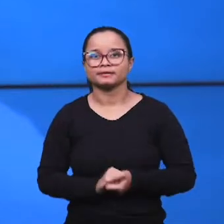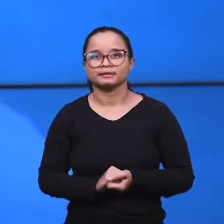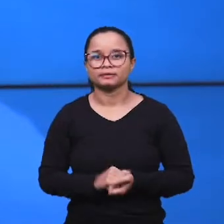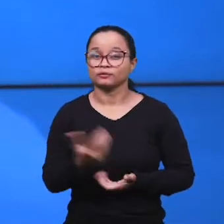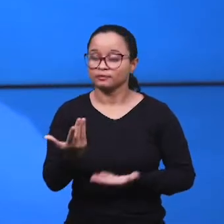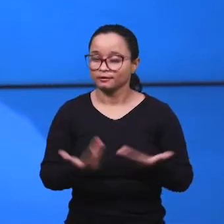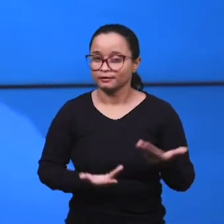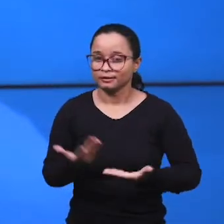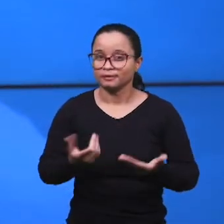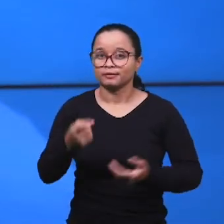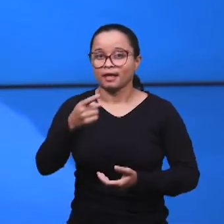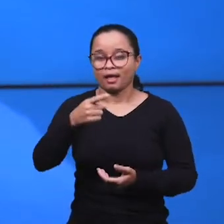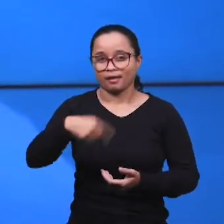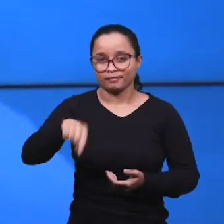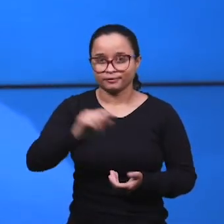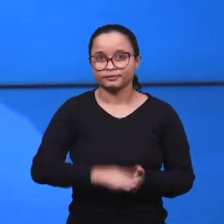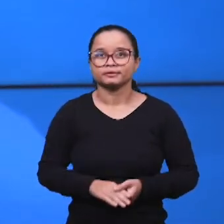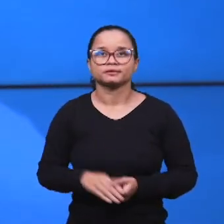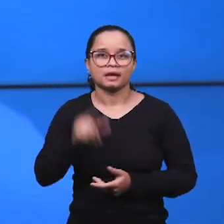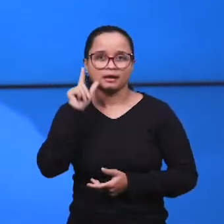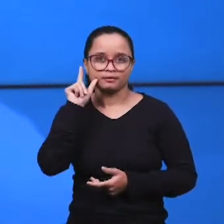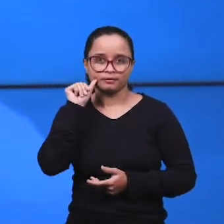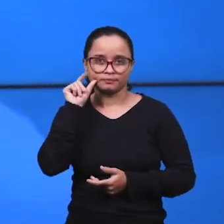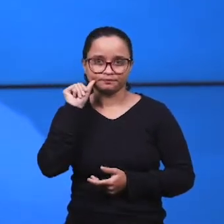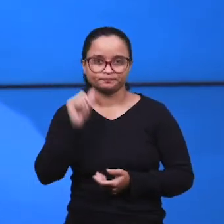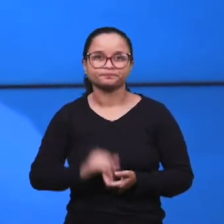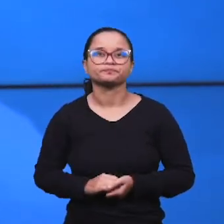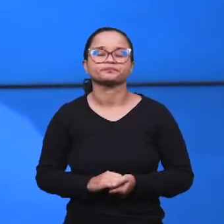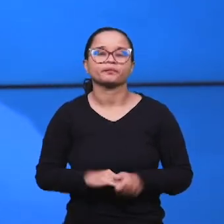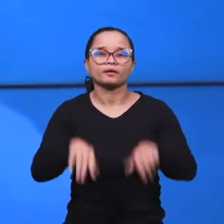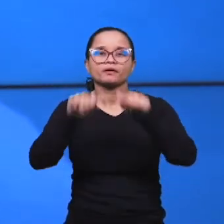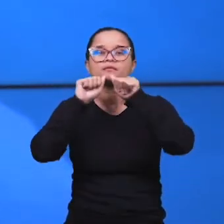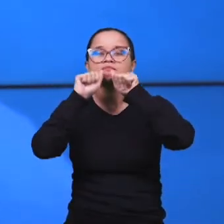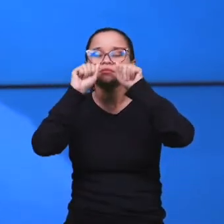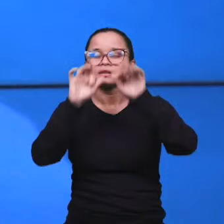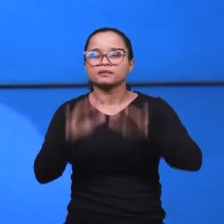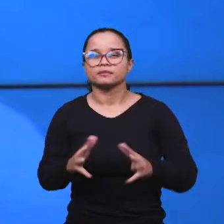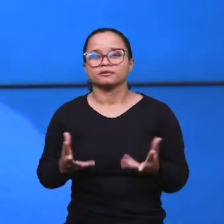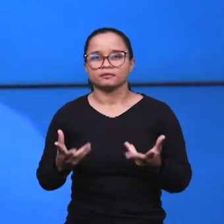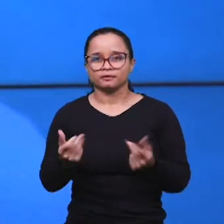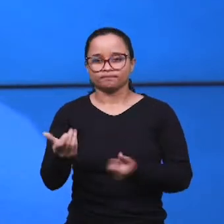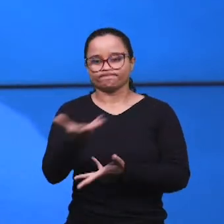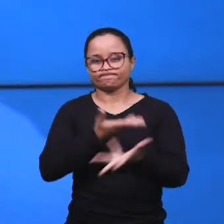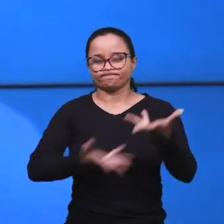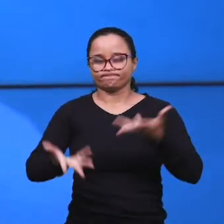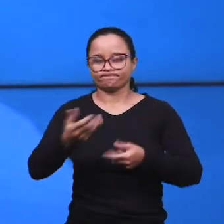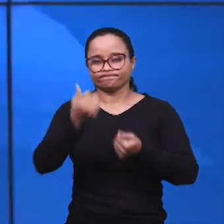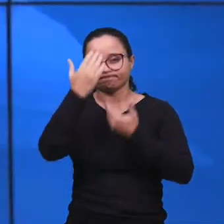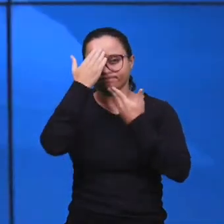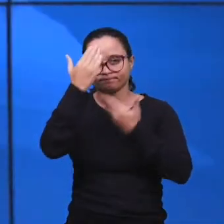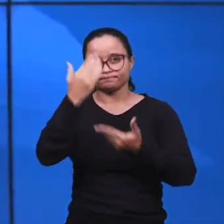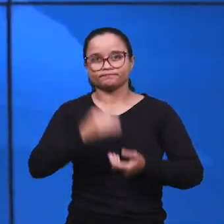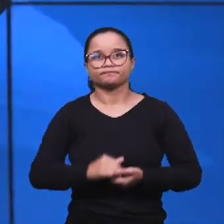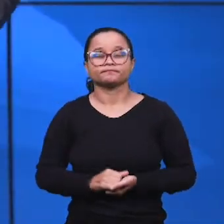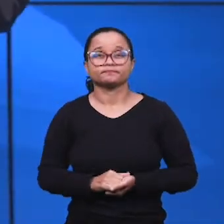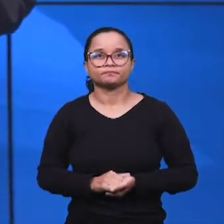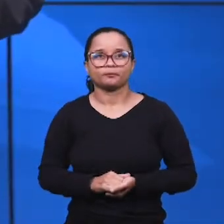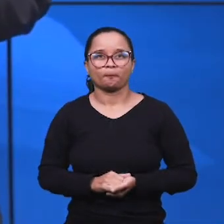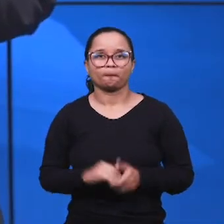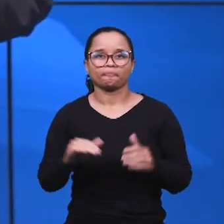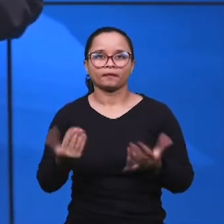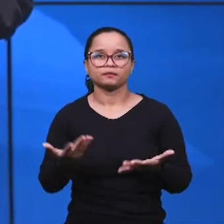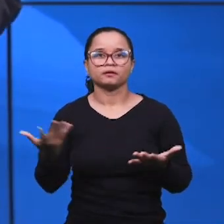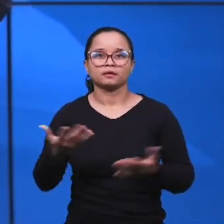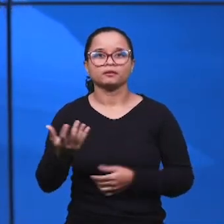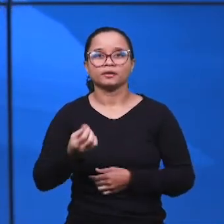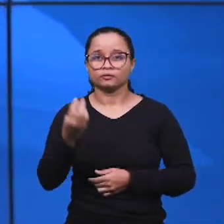nossos irmãos de Fortaleza, no Ceará, uma bênção muito grande a sua participação. Muito obrigado. Vamos então agora para a nossa